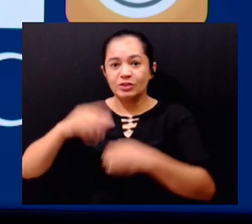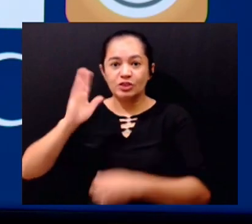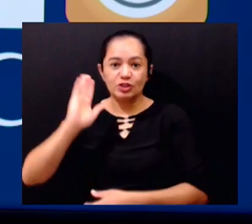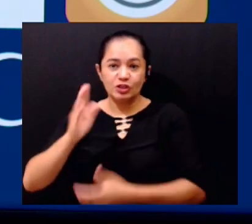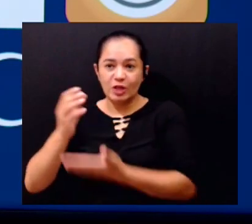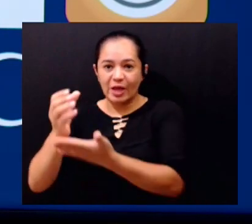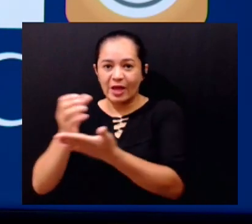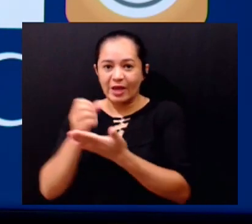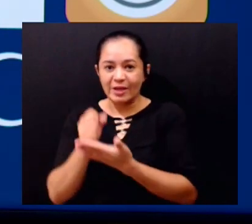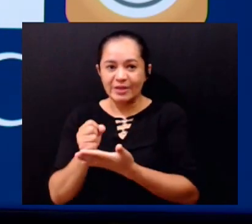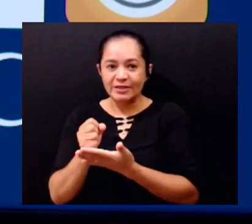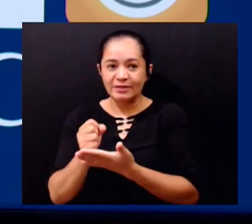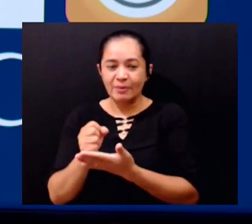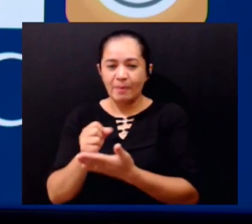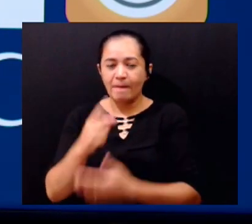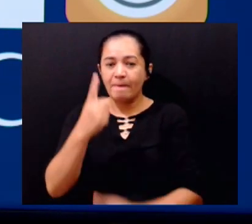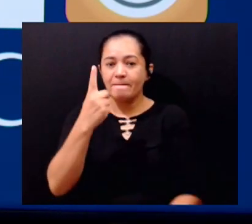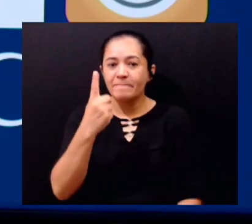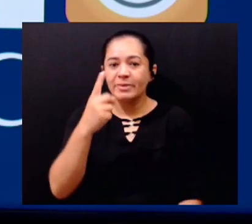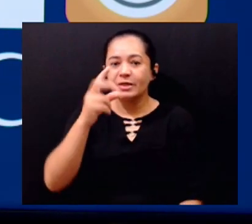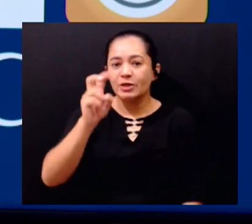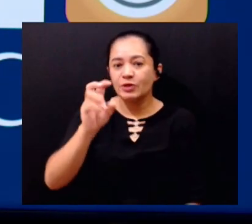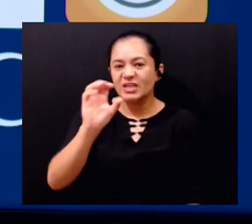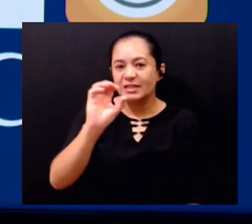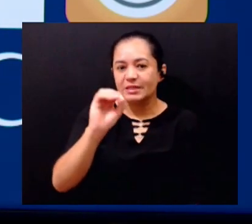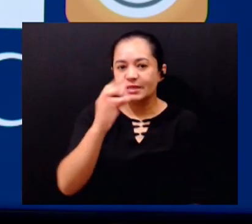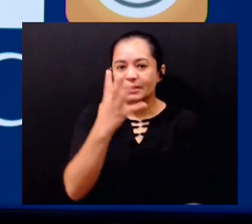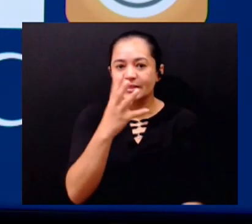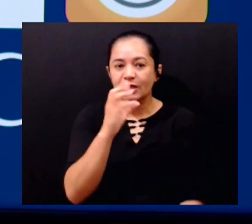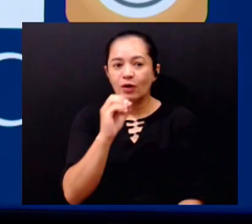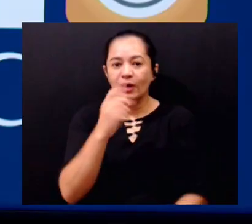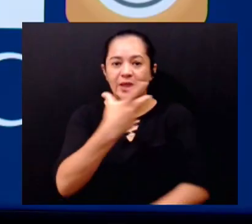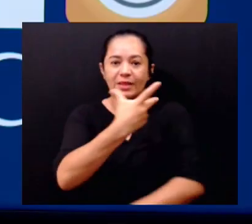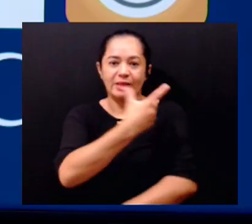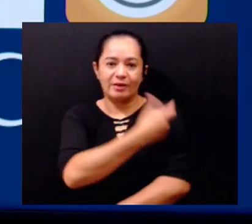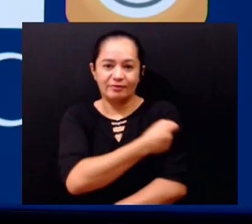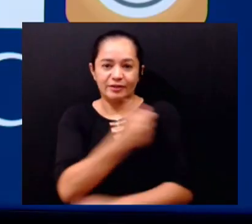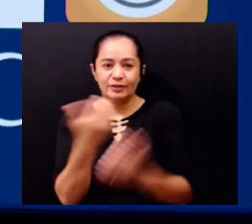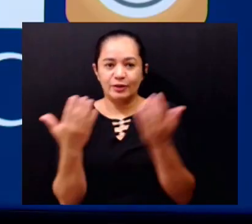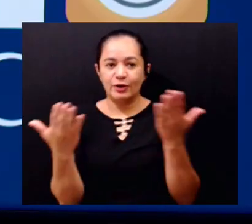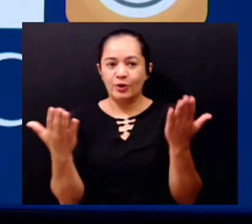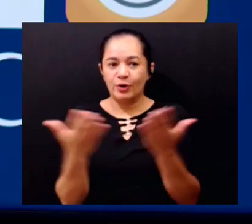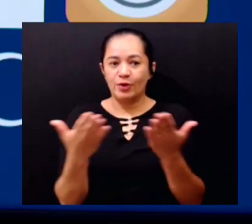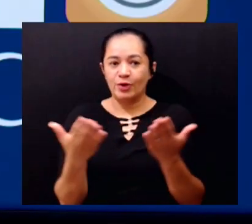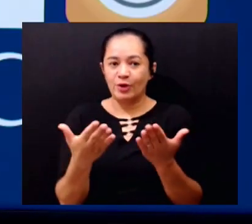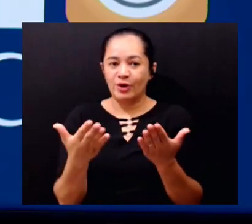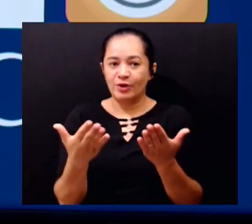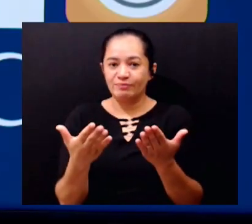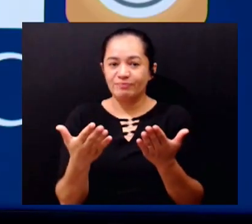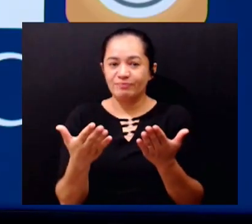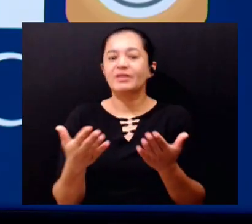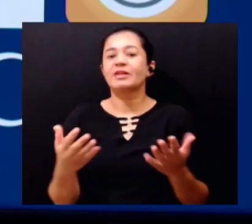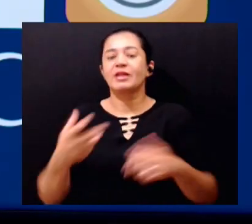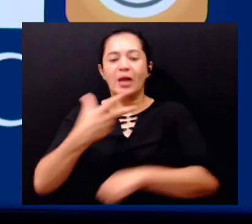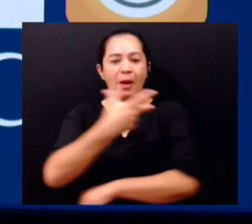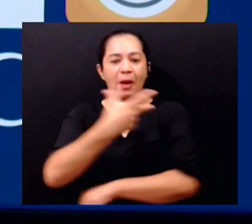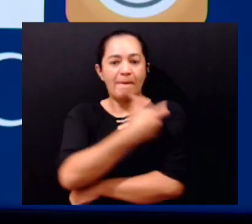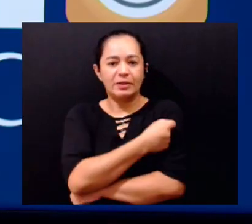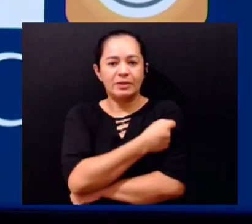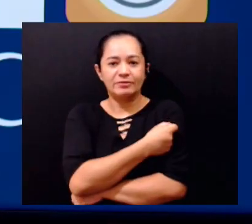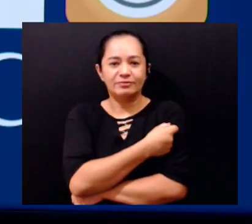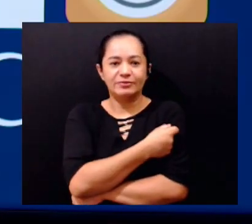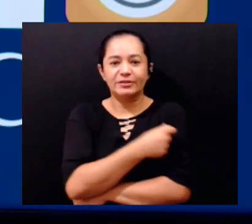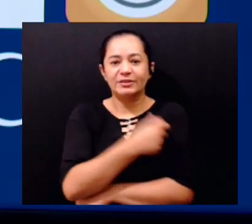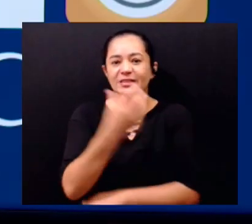com 1.540 doses atualizadas com novas cepas e a aplicação ocorre nos 68 centros